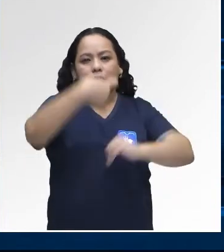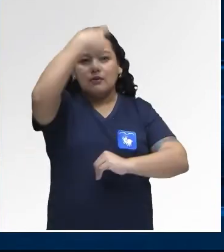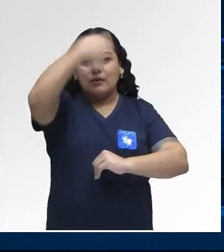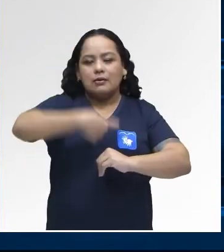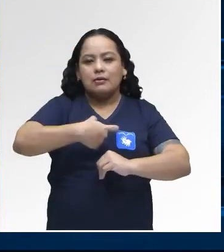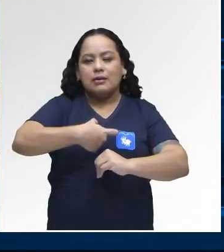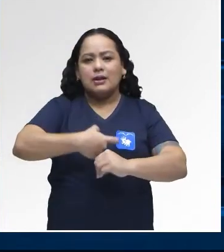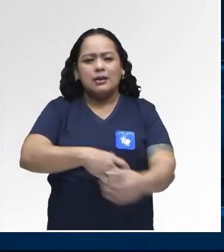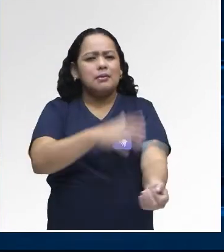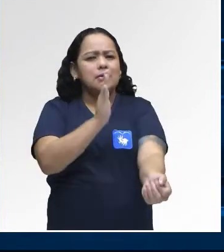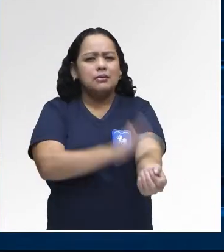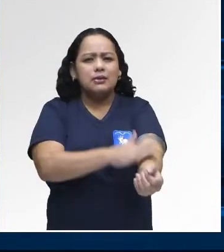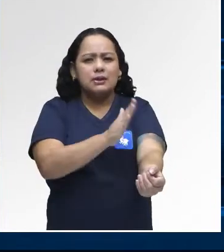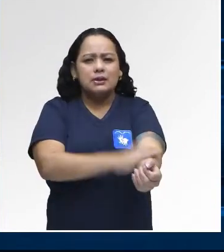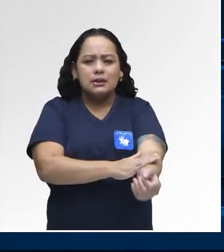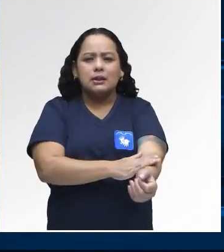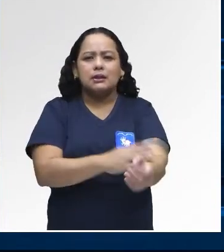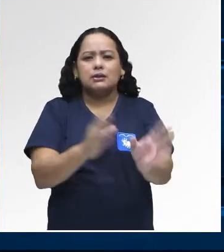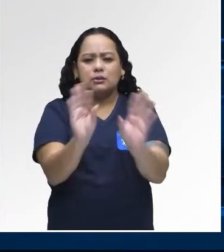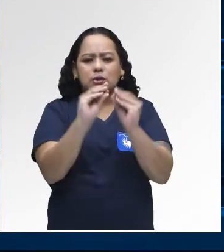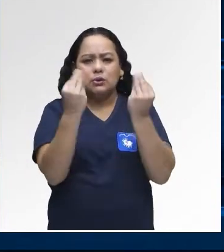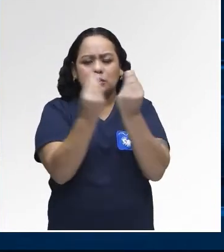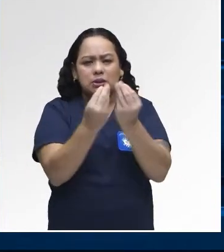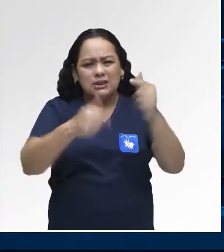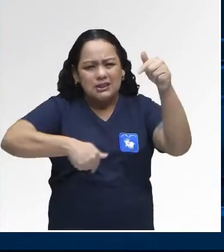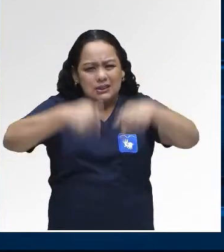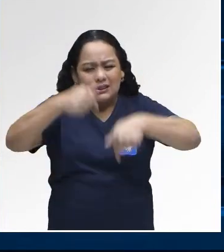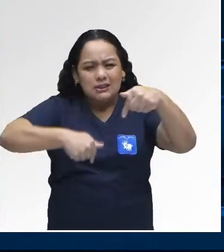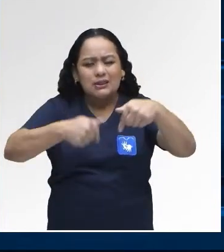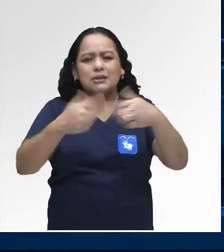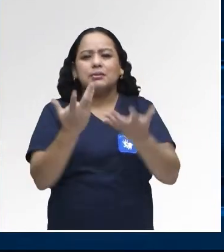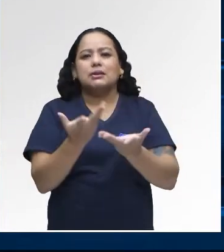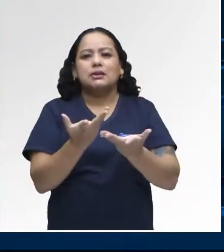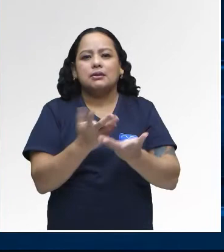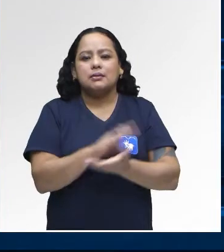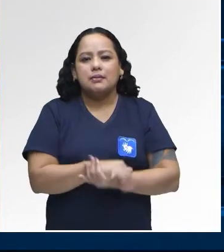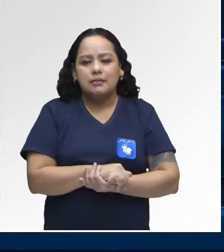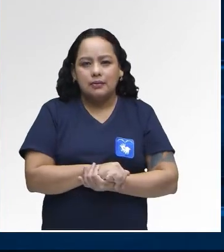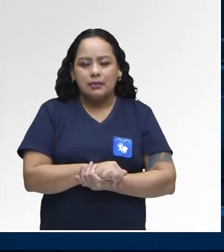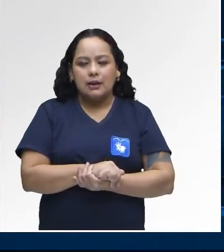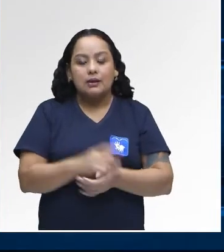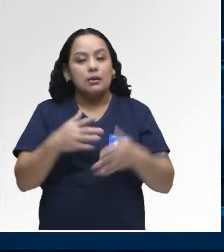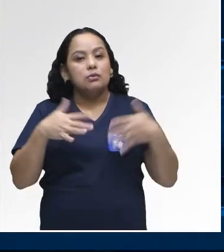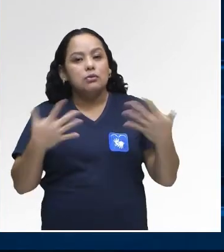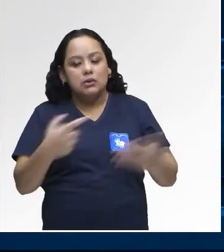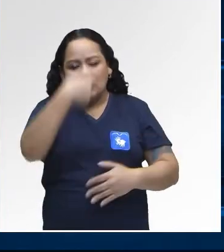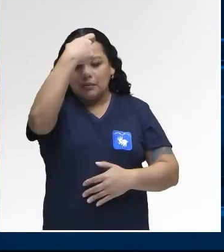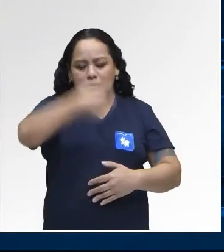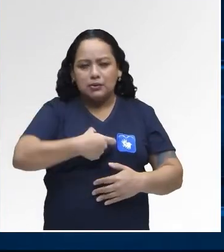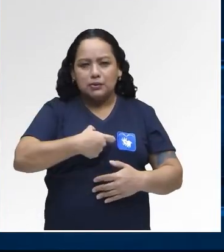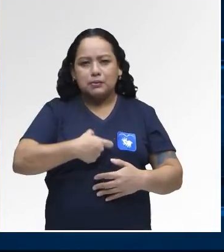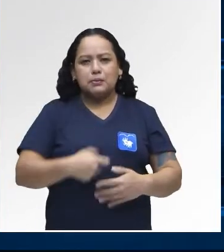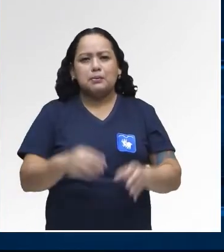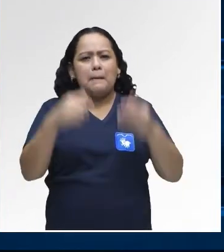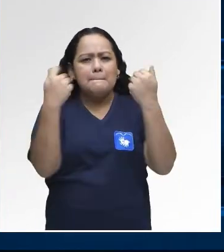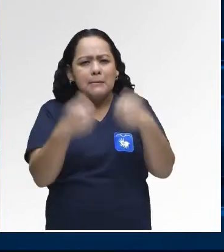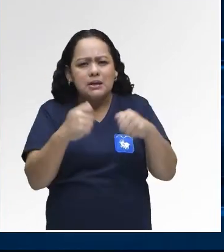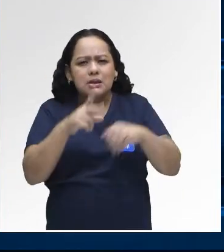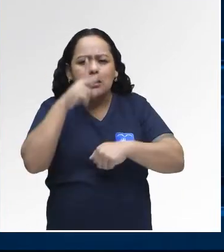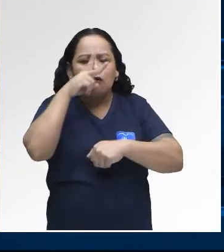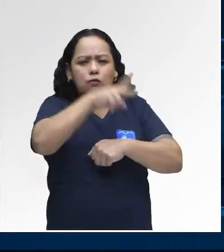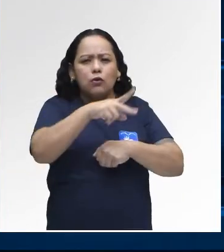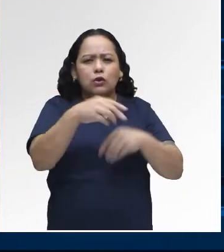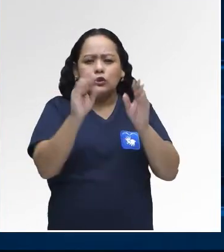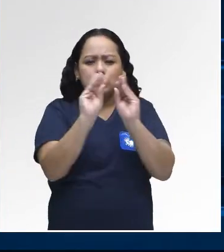um dependente químico. E para que ela se torne um dependente químico, entre esses fatores